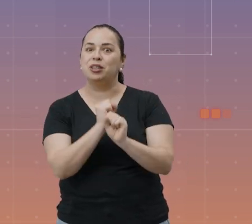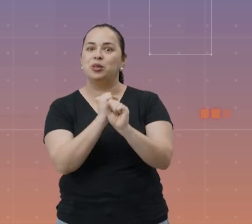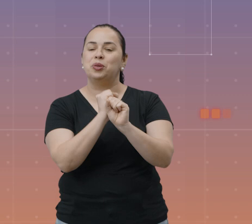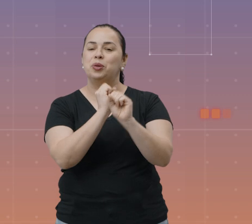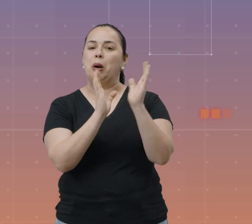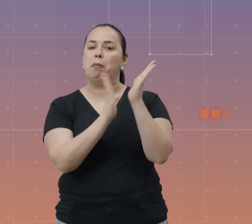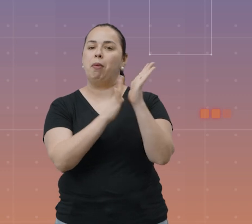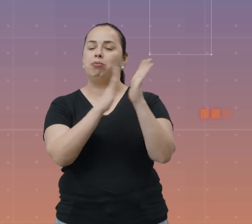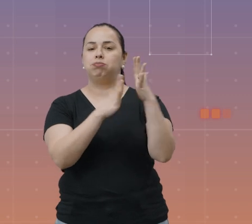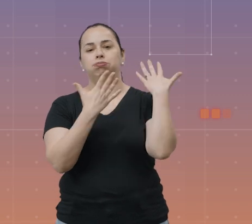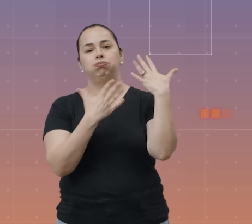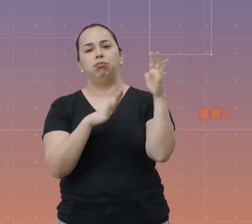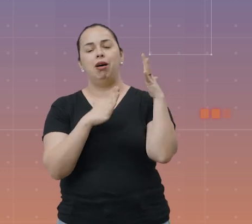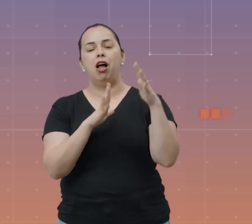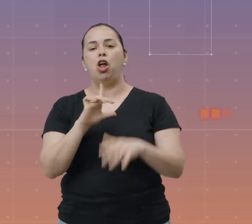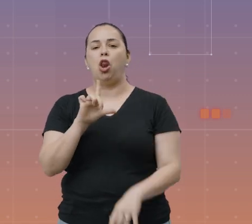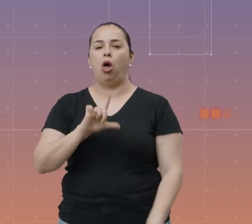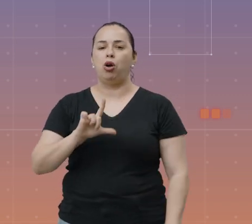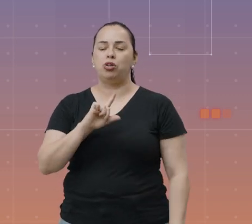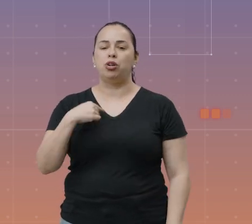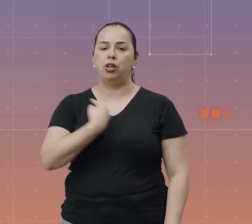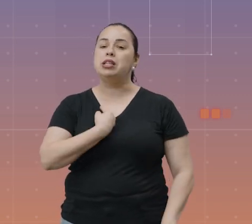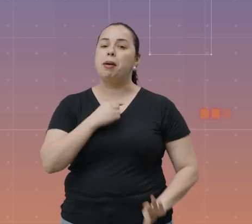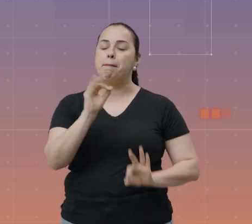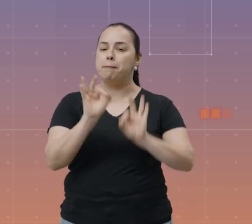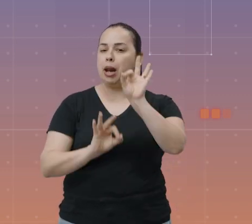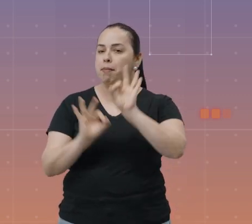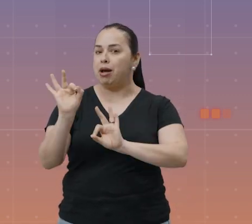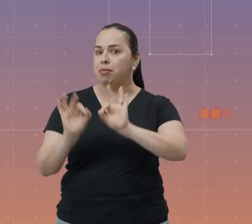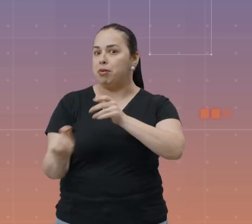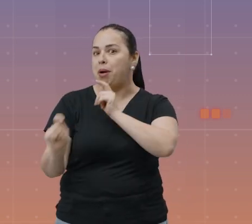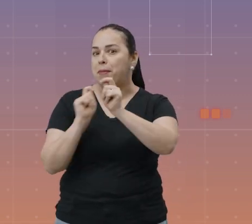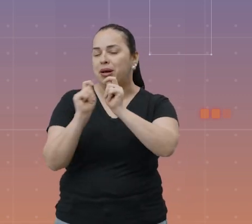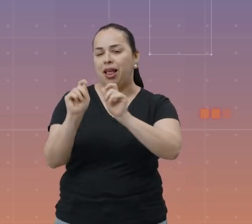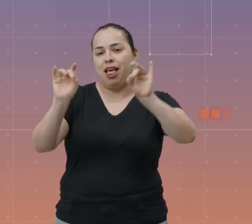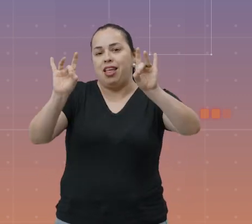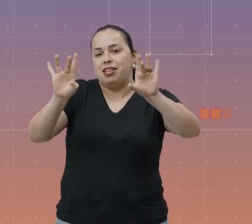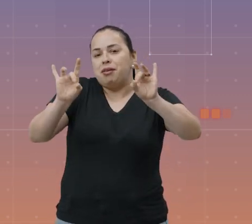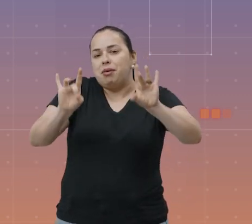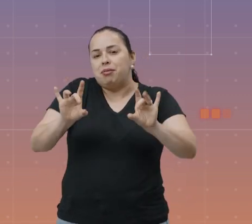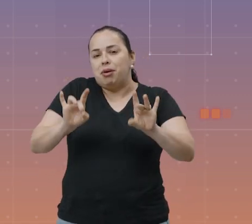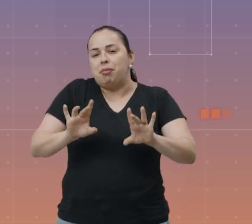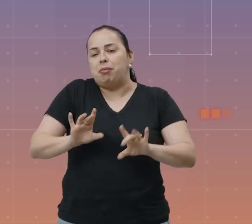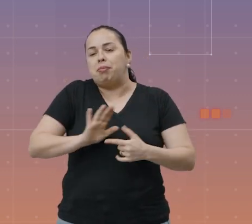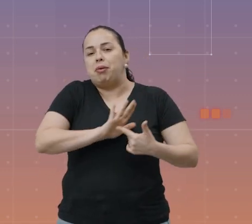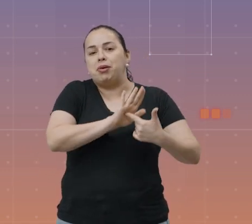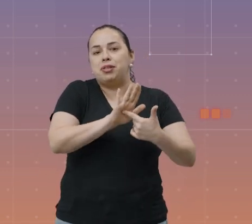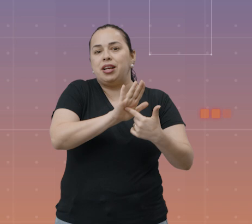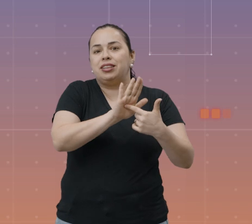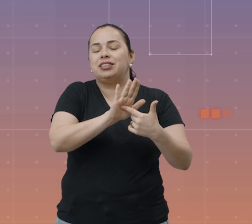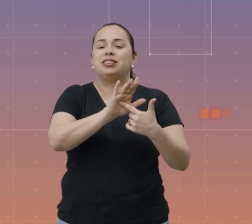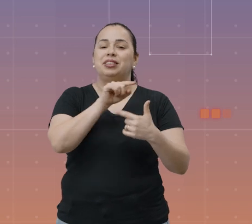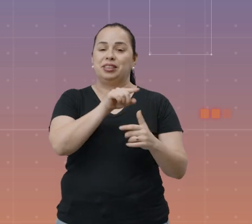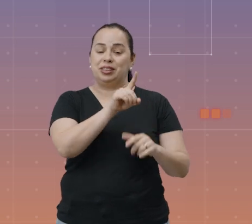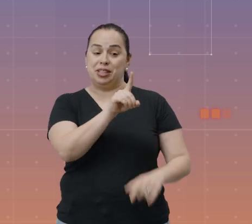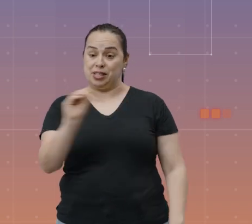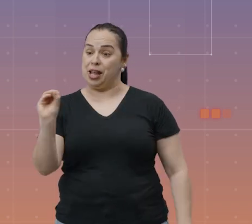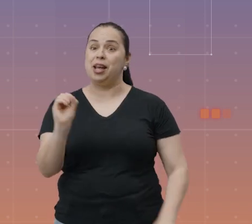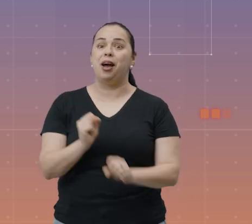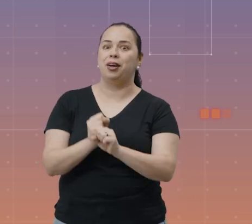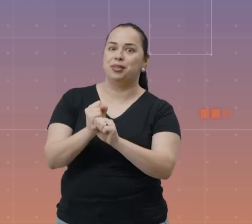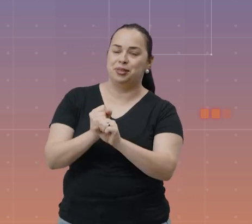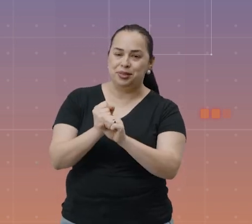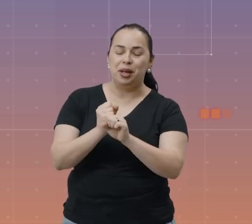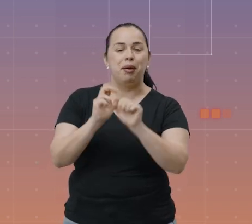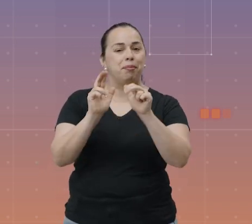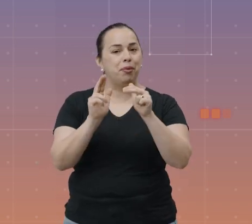100 anos. E claro que a gente preparou um material especial para mostrar um pouco da história por trás desse